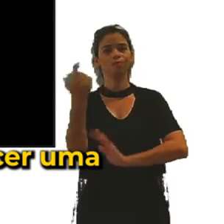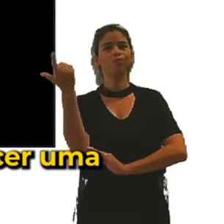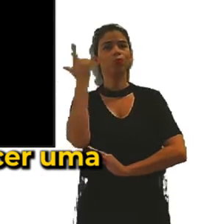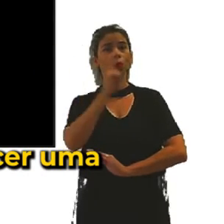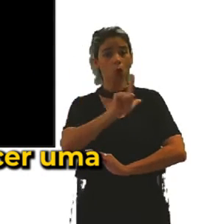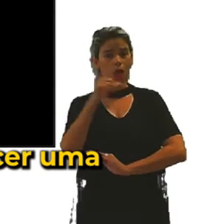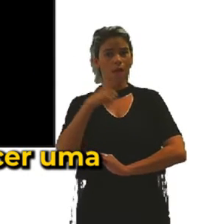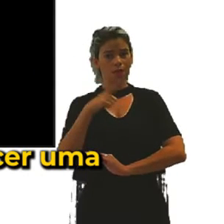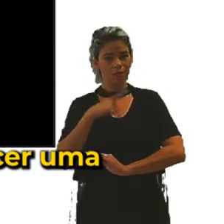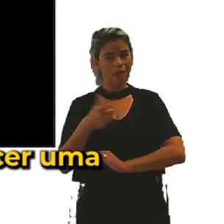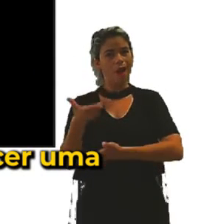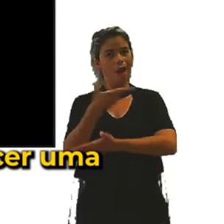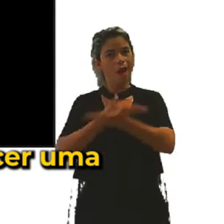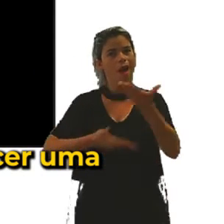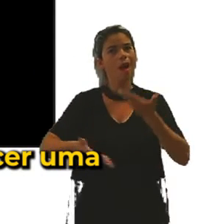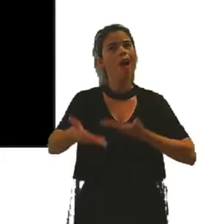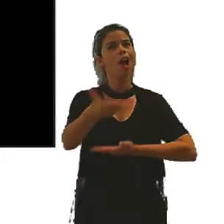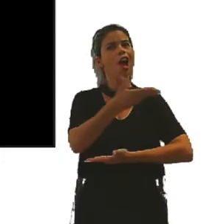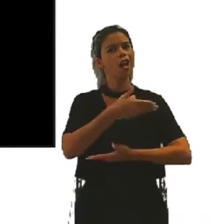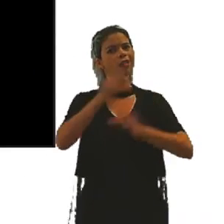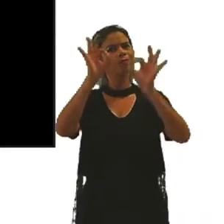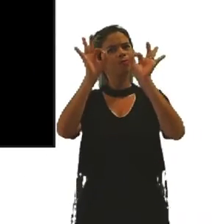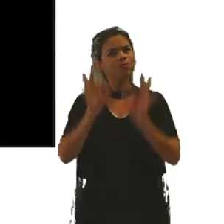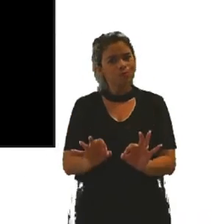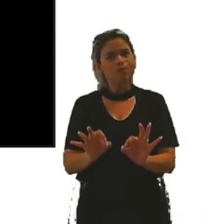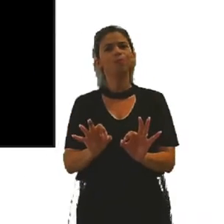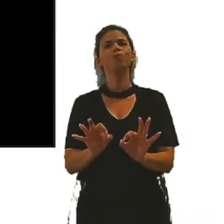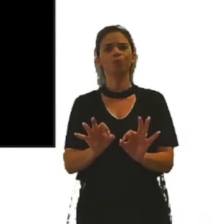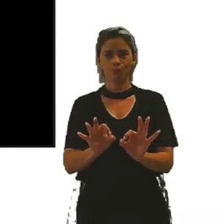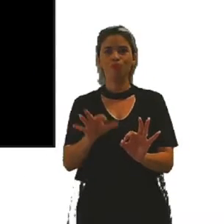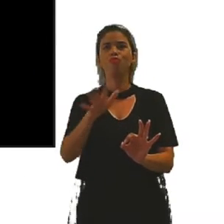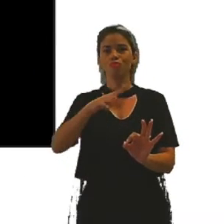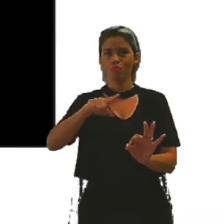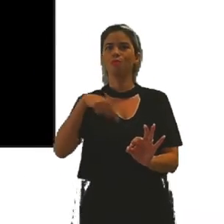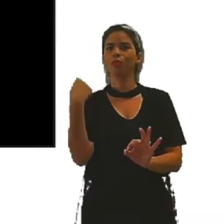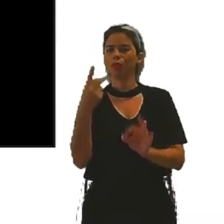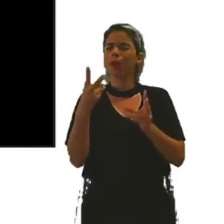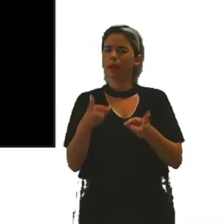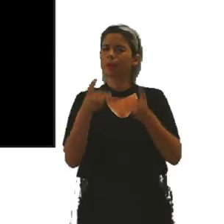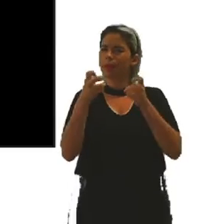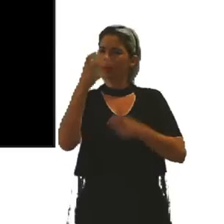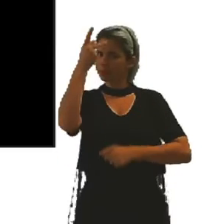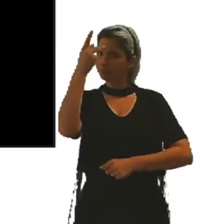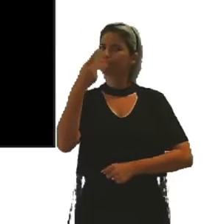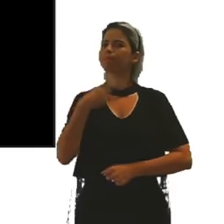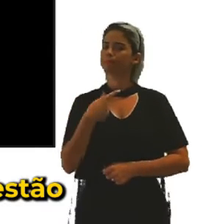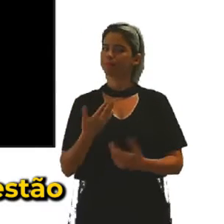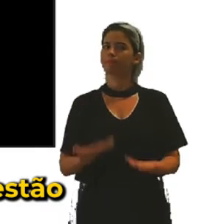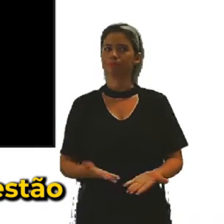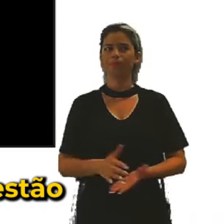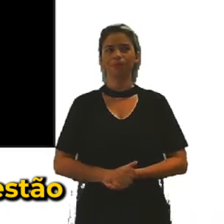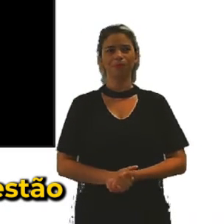portanto, estabelecer uma viragem, então, nas nossas percepções.